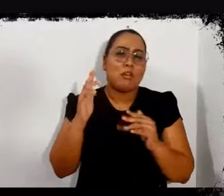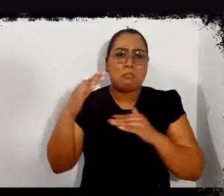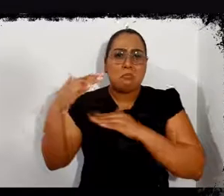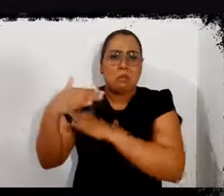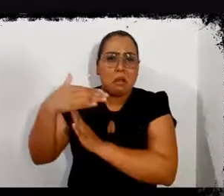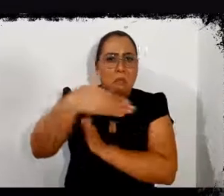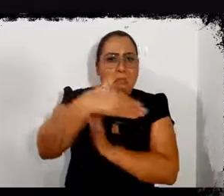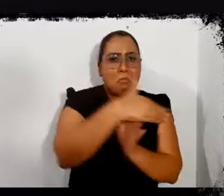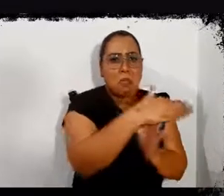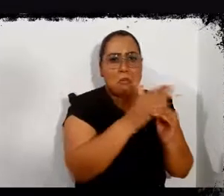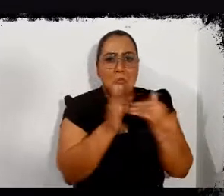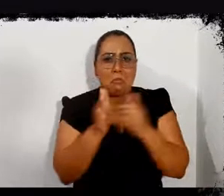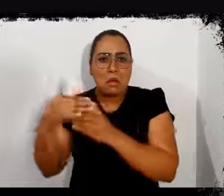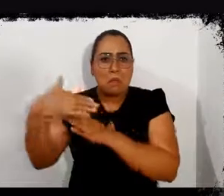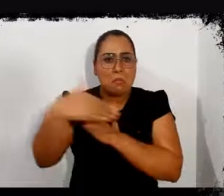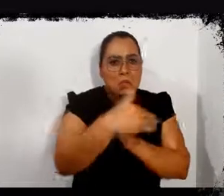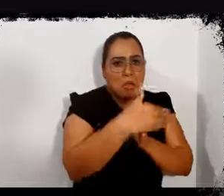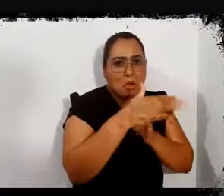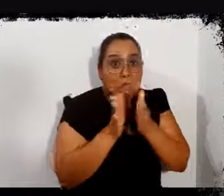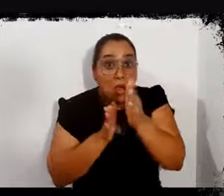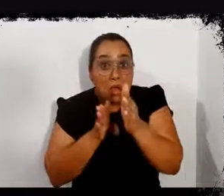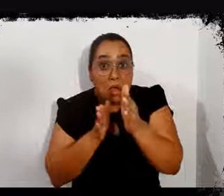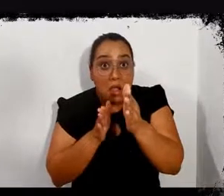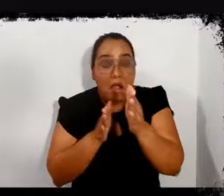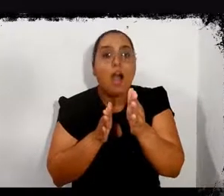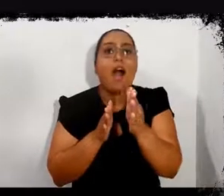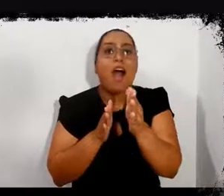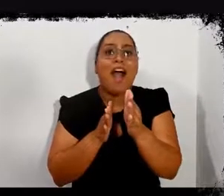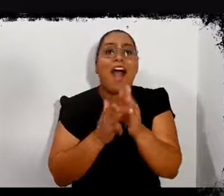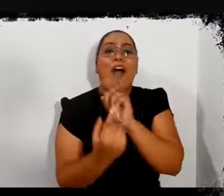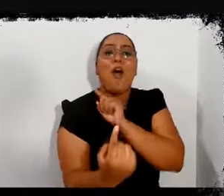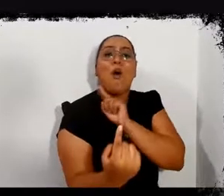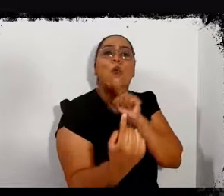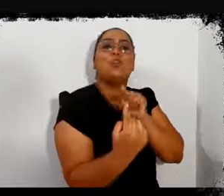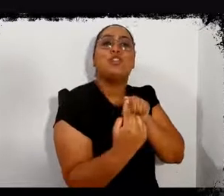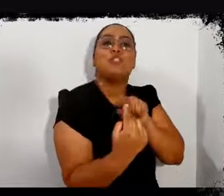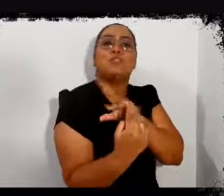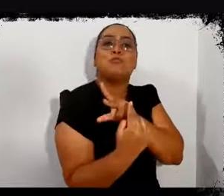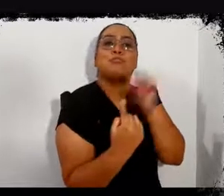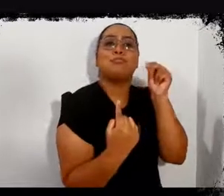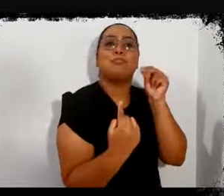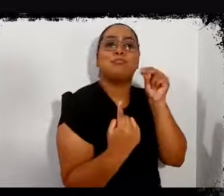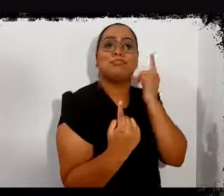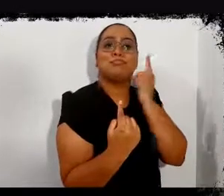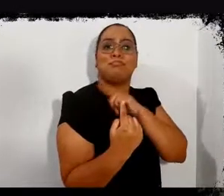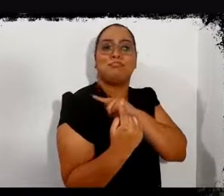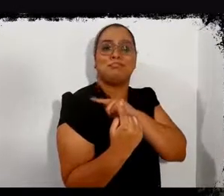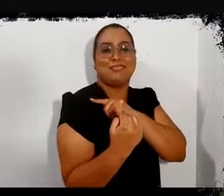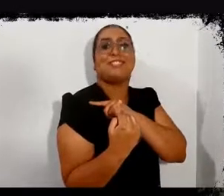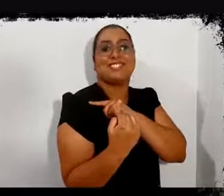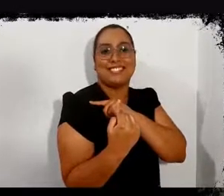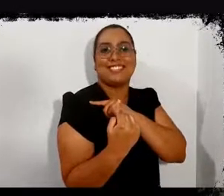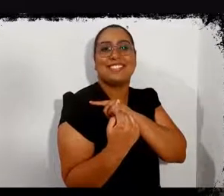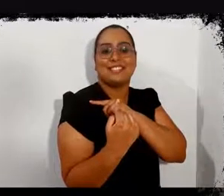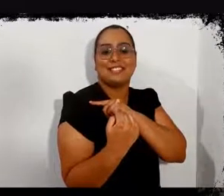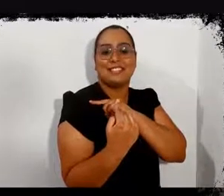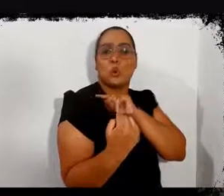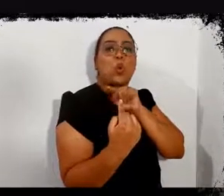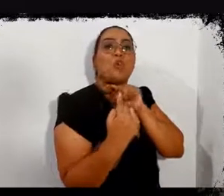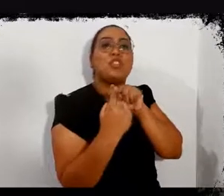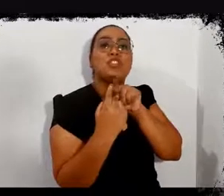e contos de fadas, no seu livro O Conto de Fadas, ao abordar